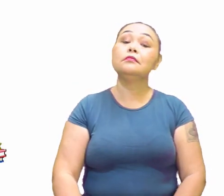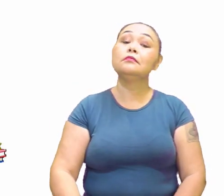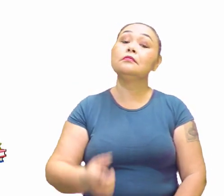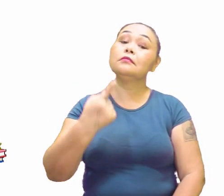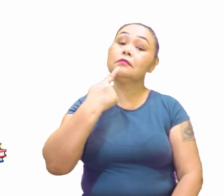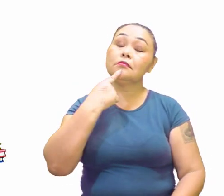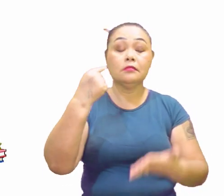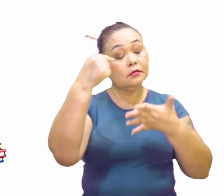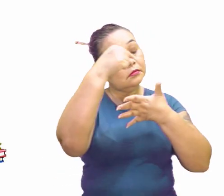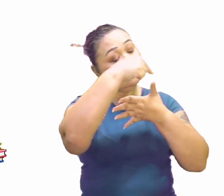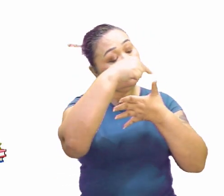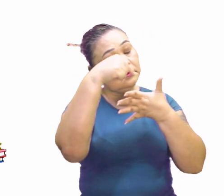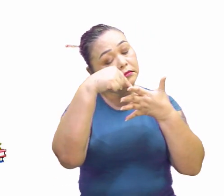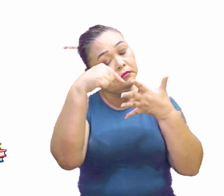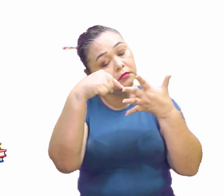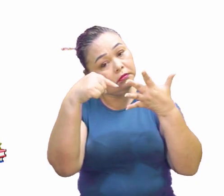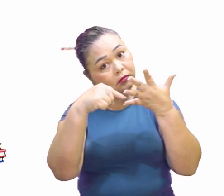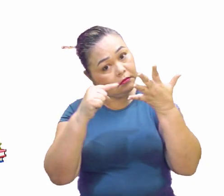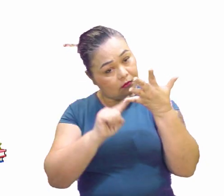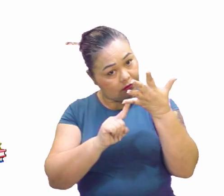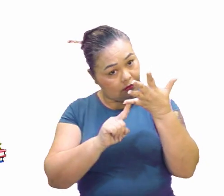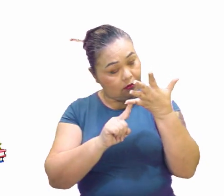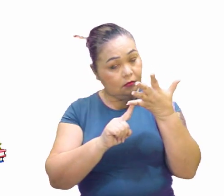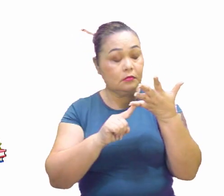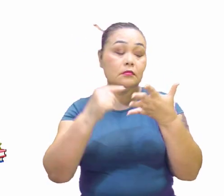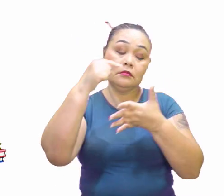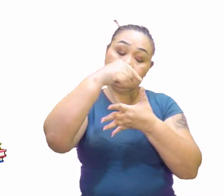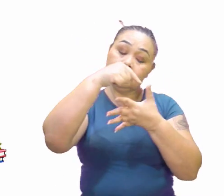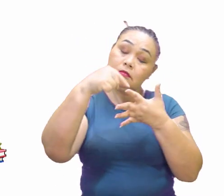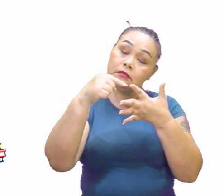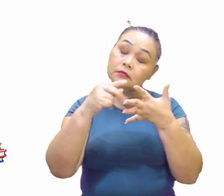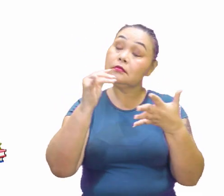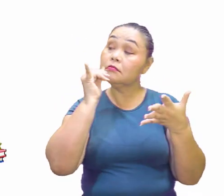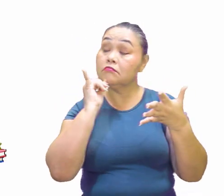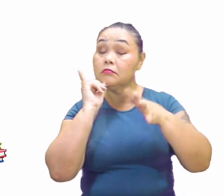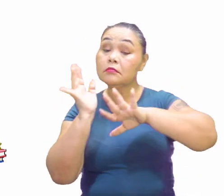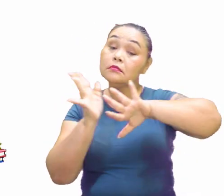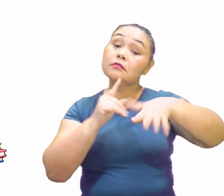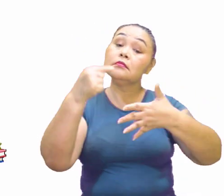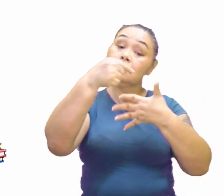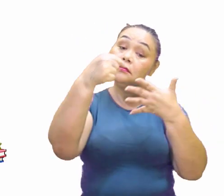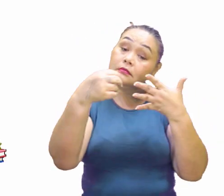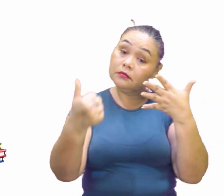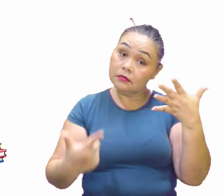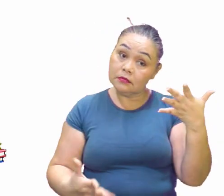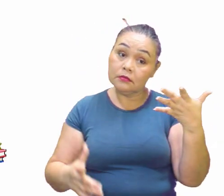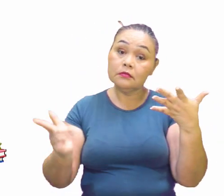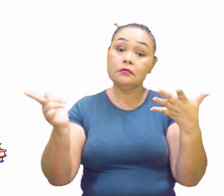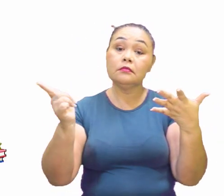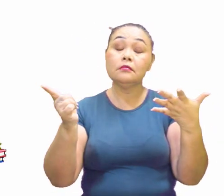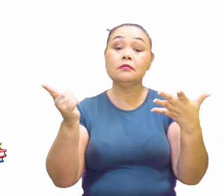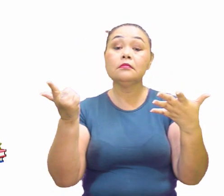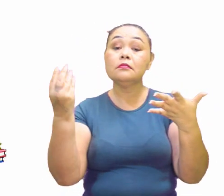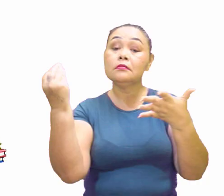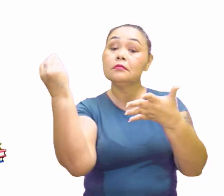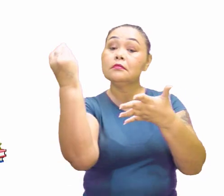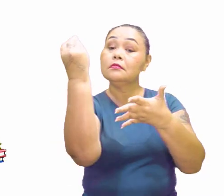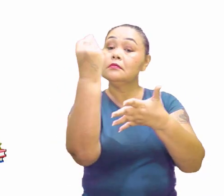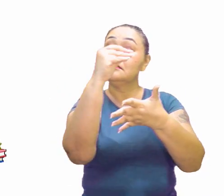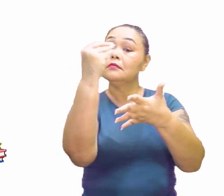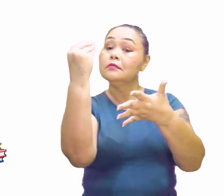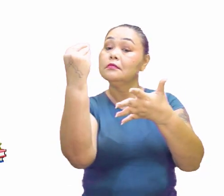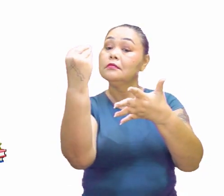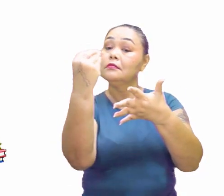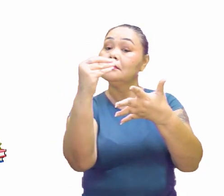A enumeração. Passamos ali pela exemplificação, agora vem a enumeração. Ela consiste em citar